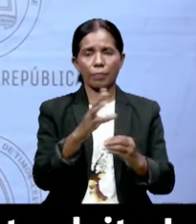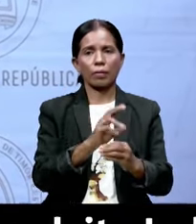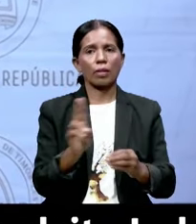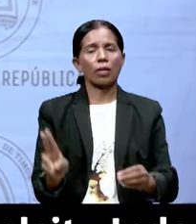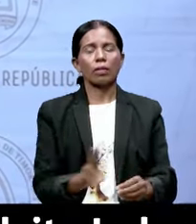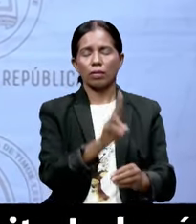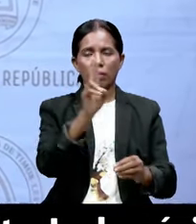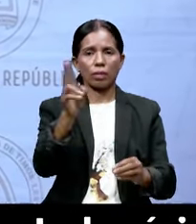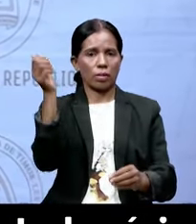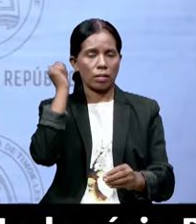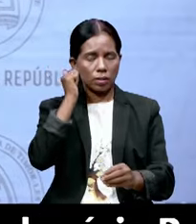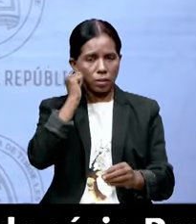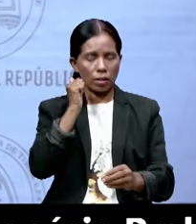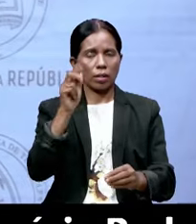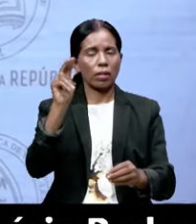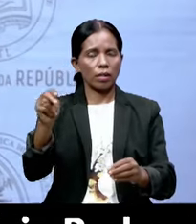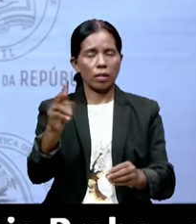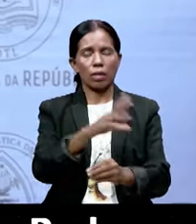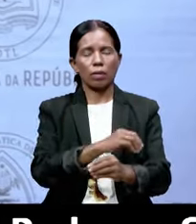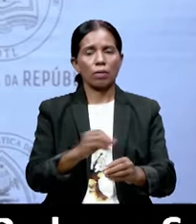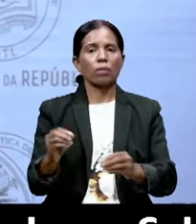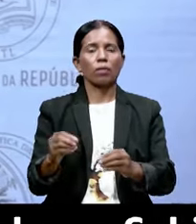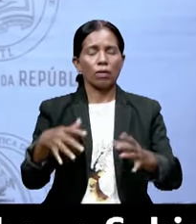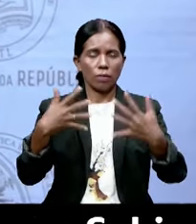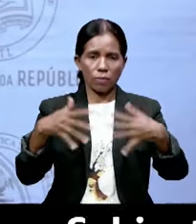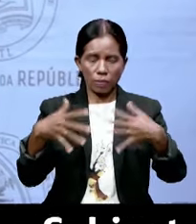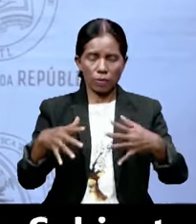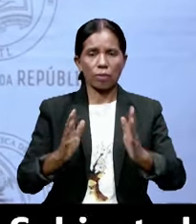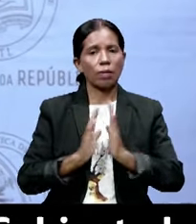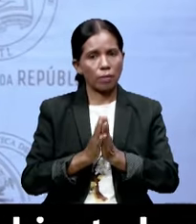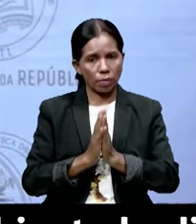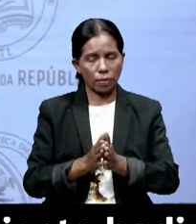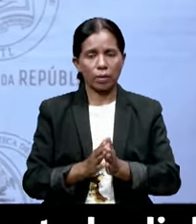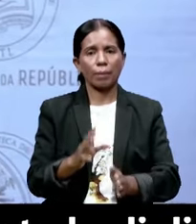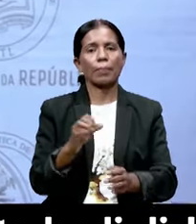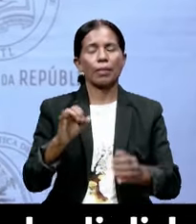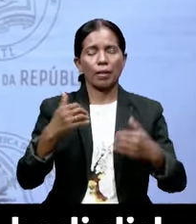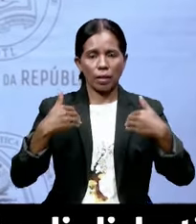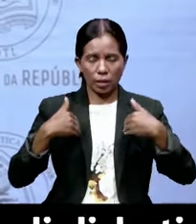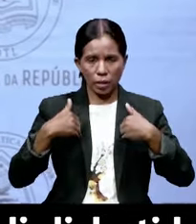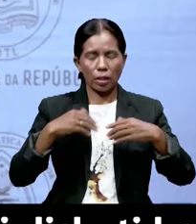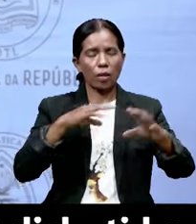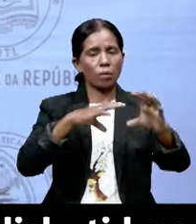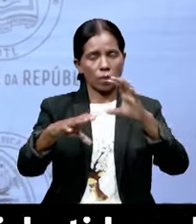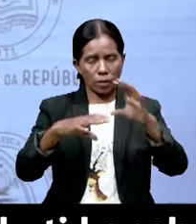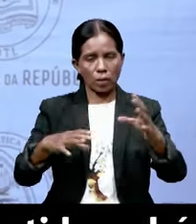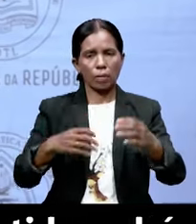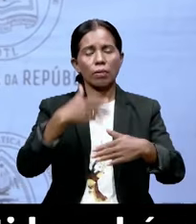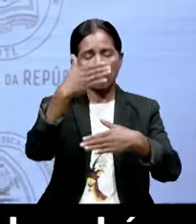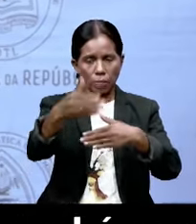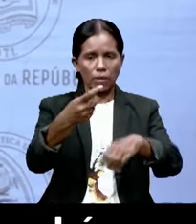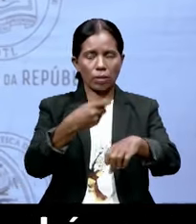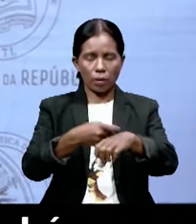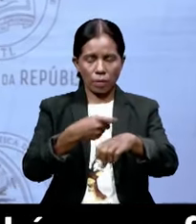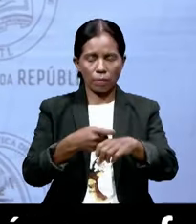unidade da ASEAN e Nian vamos isso em Myanmar e em Cataxia a conversão se rebalam no meu irmão e a tempo para